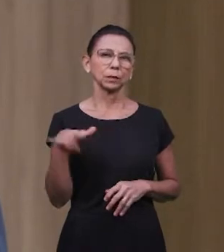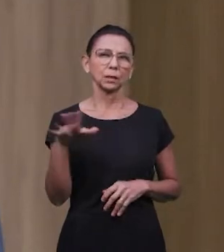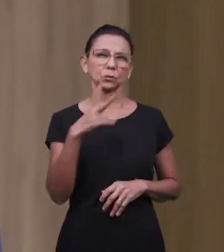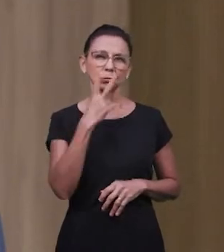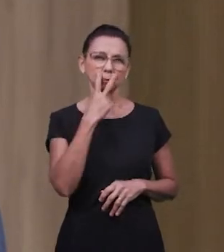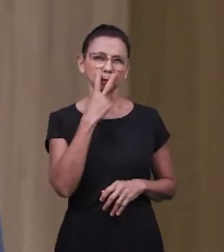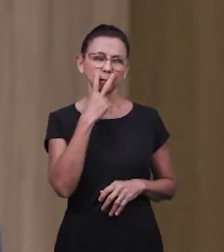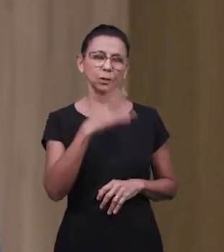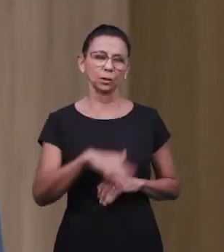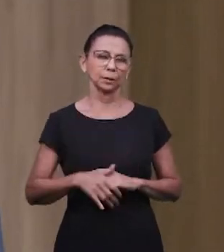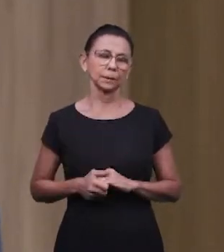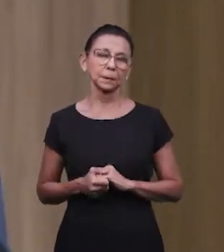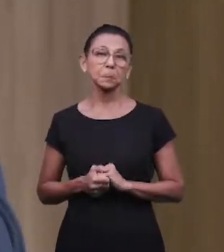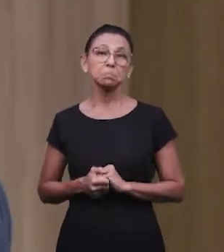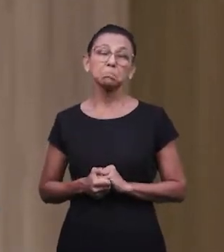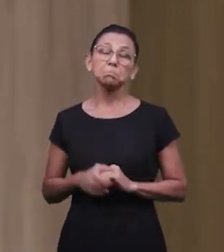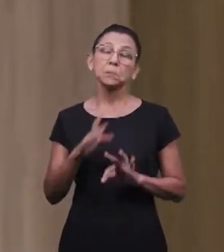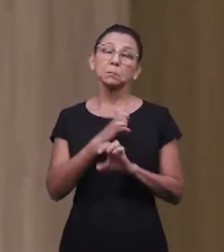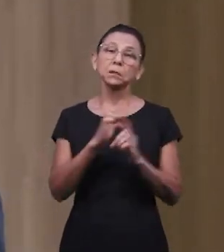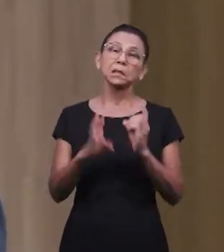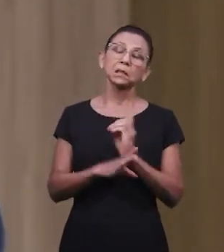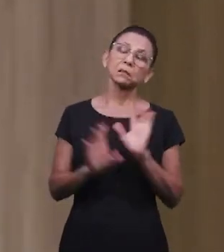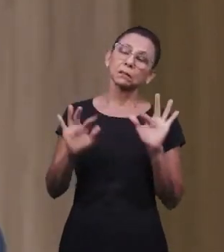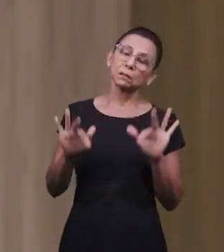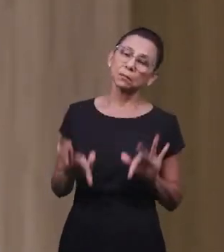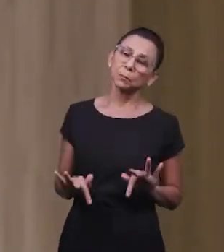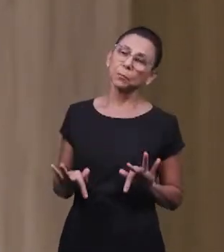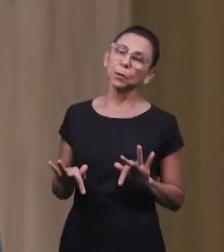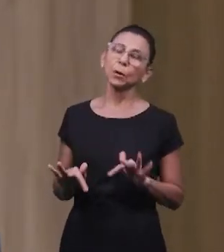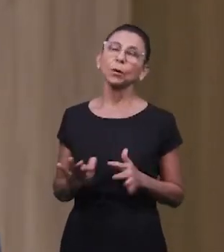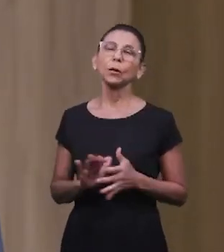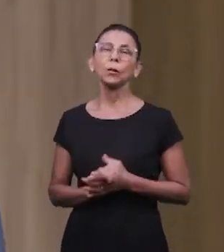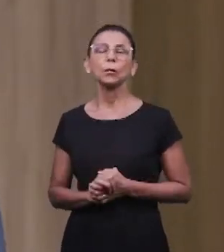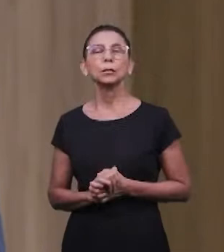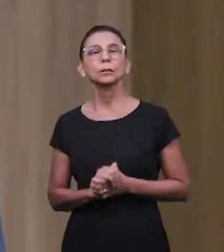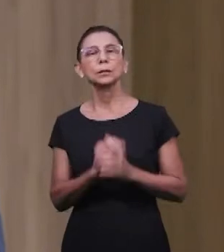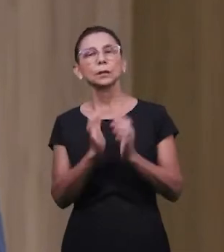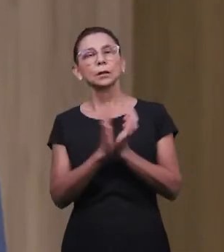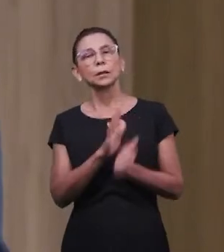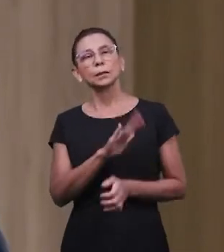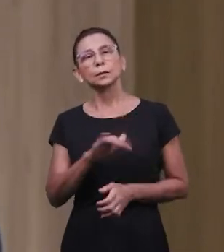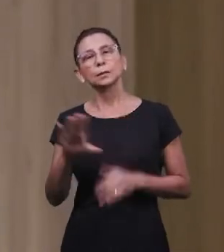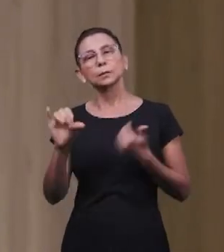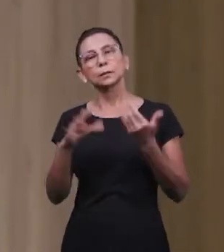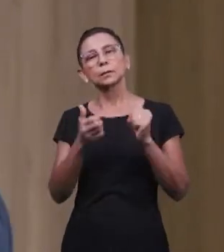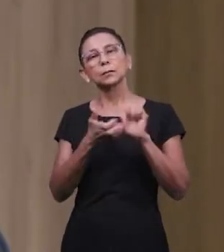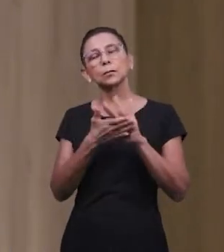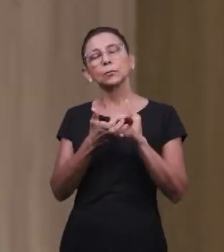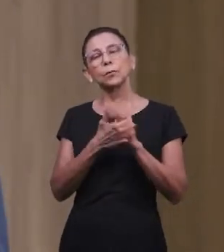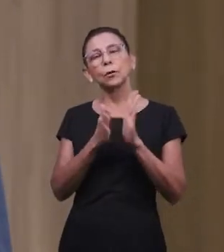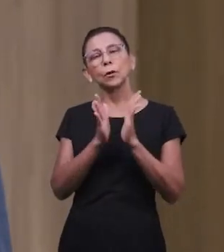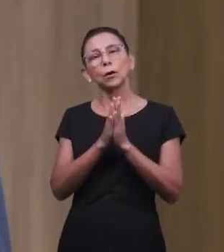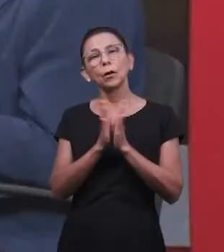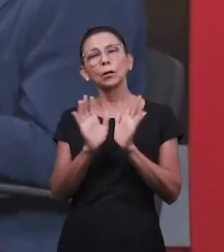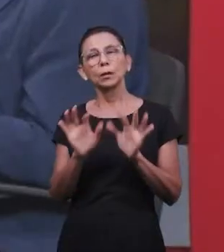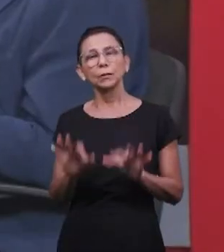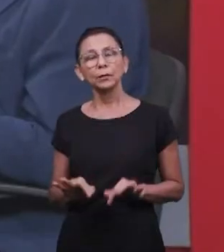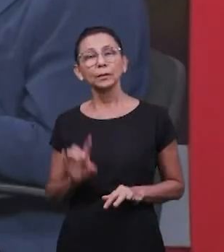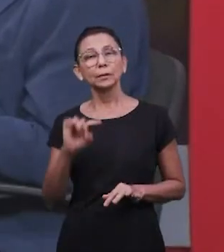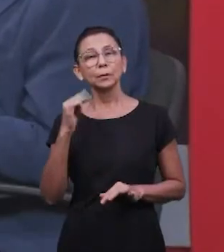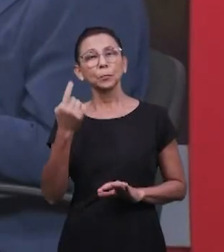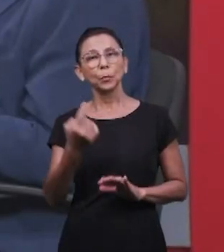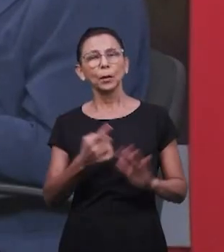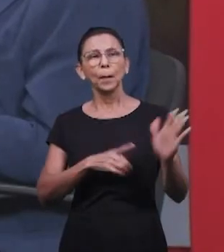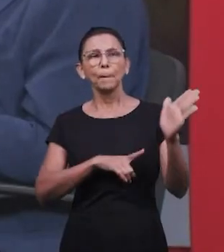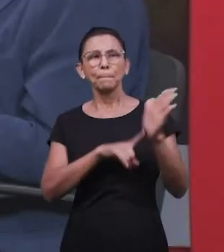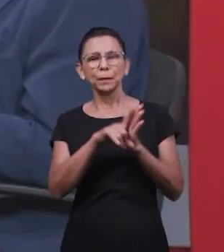que encerrou a escola bíblica, a gente descansa, canta um louvor e a oração final. E tem aquelas perguntas que vai para as crianças, né? Eu perguntei para